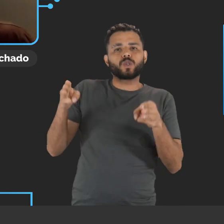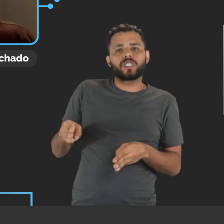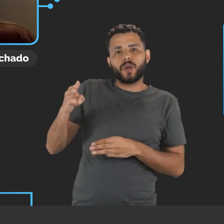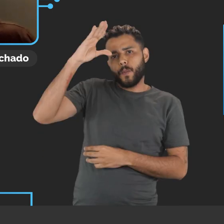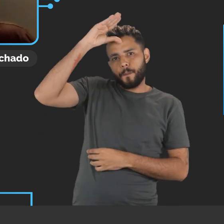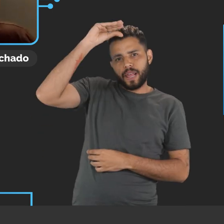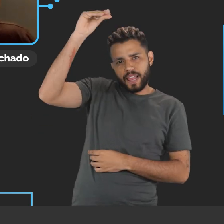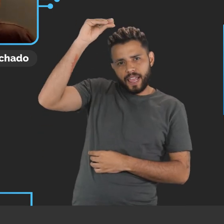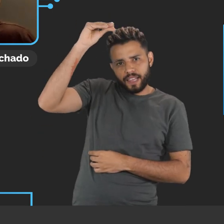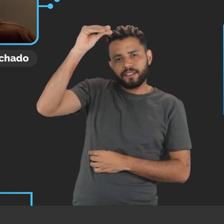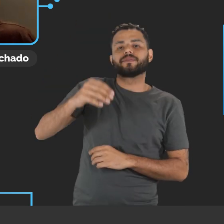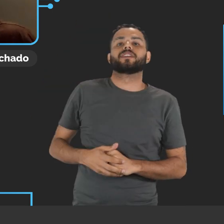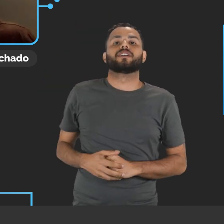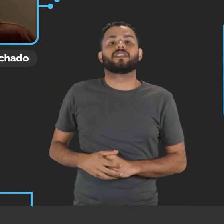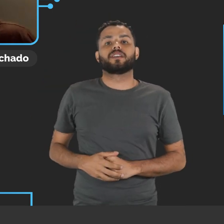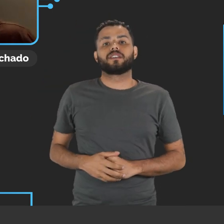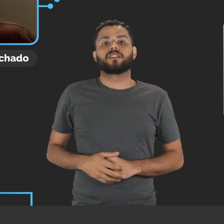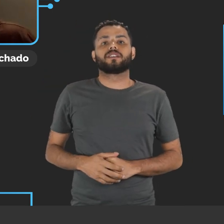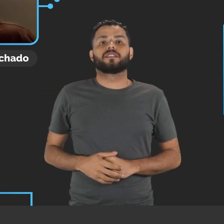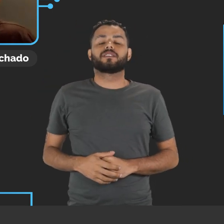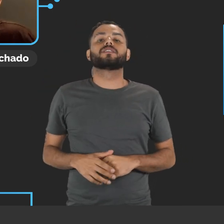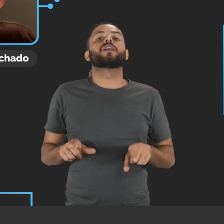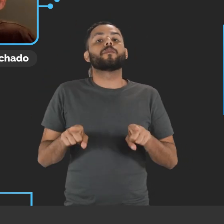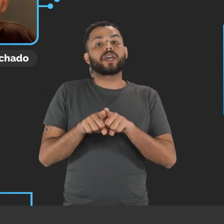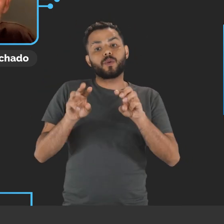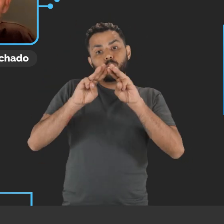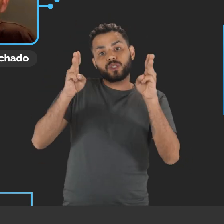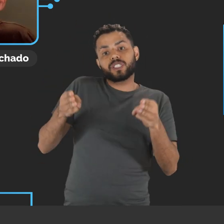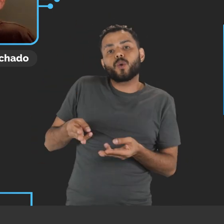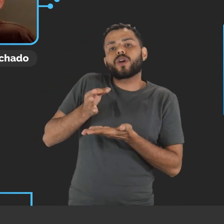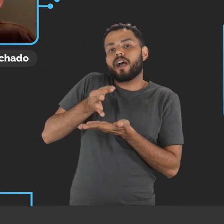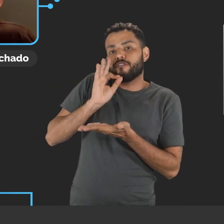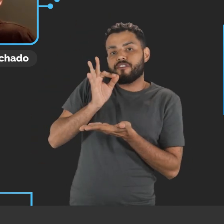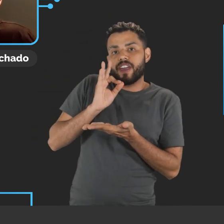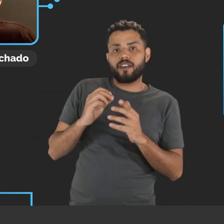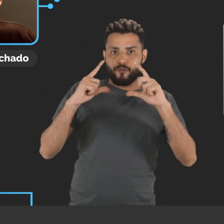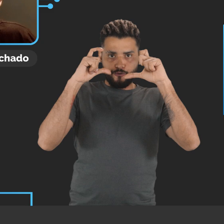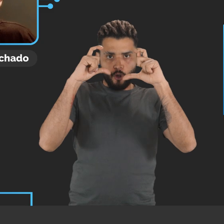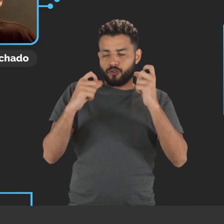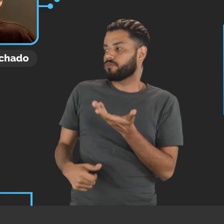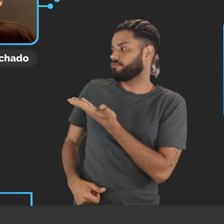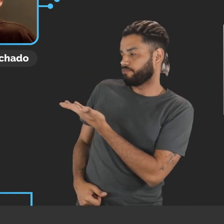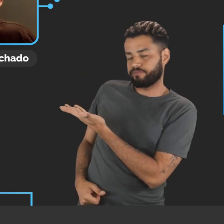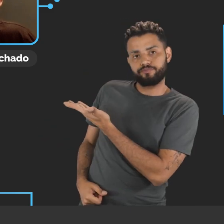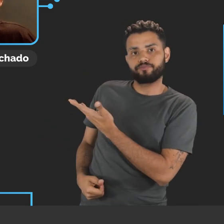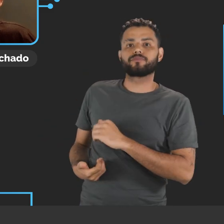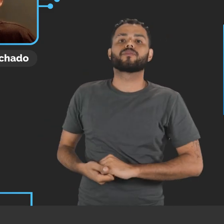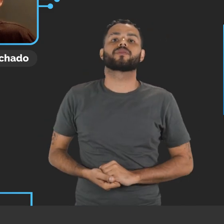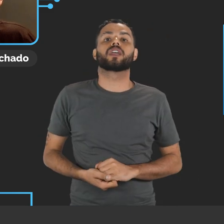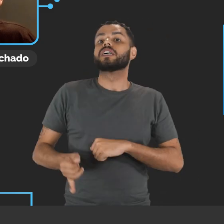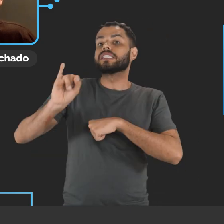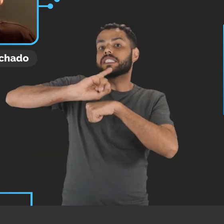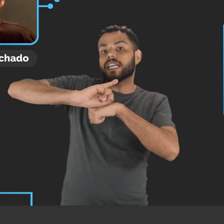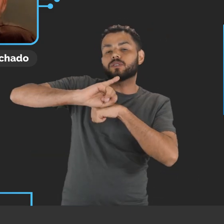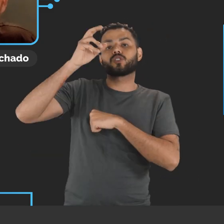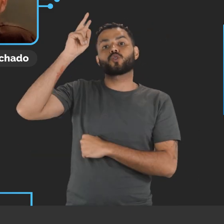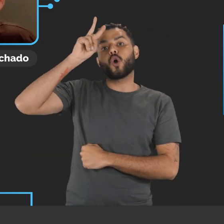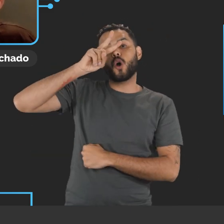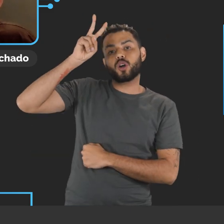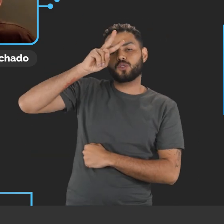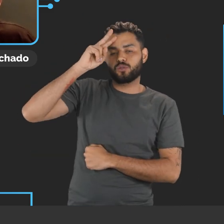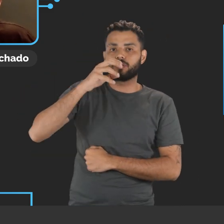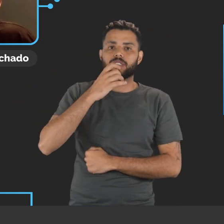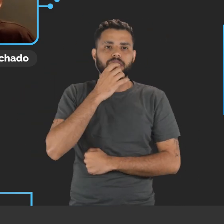Pelé, aqui à esquerda, no Museu do Café, produzimos cenas no Centro Histórico